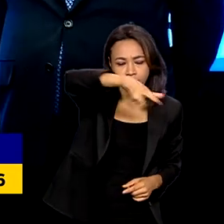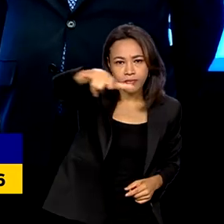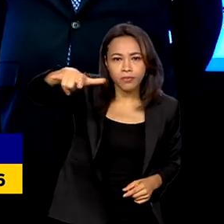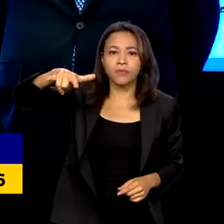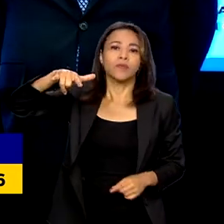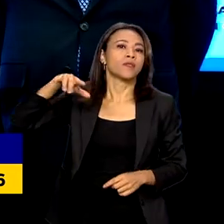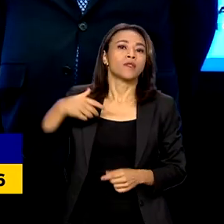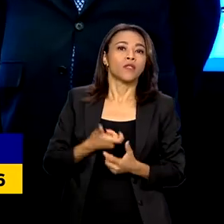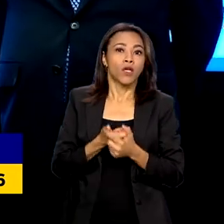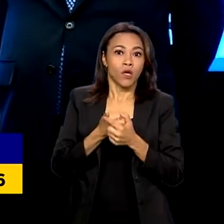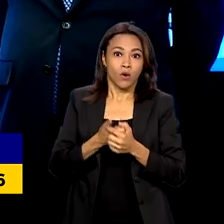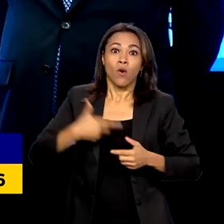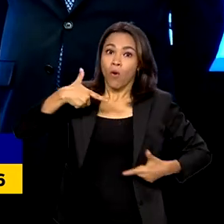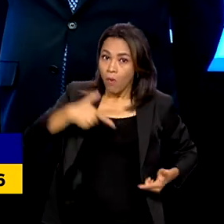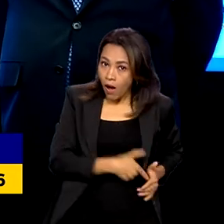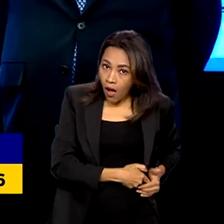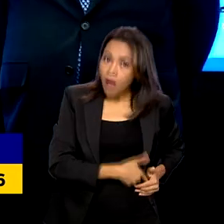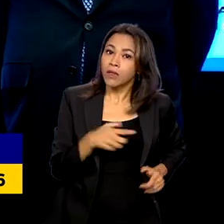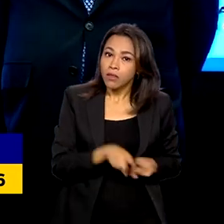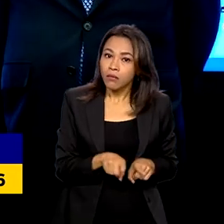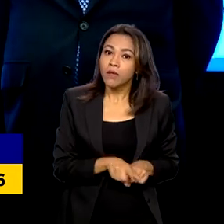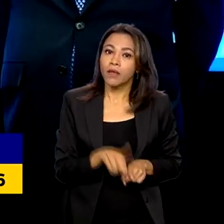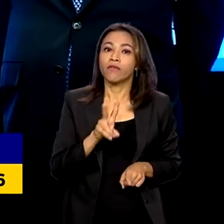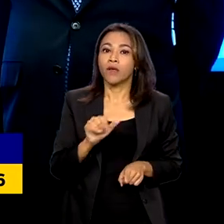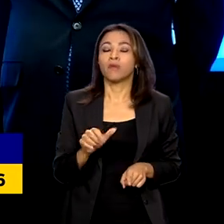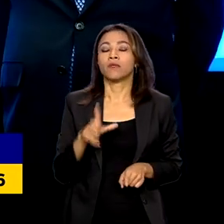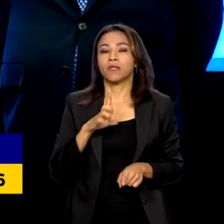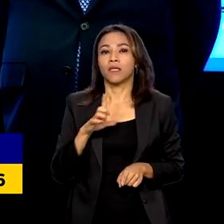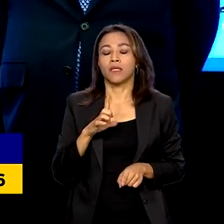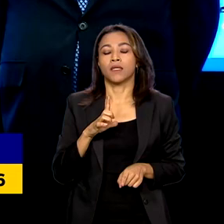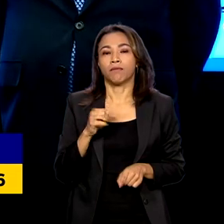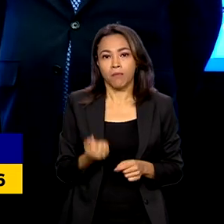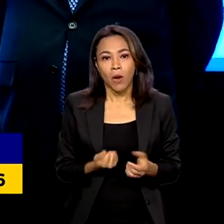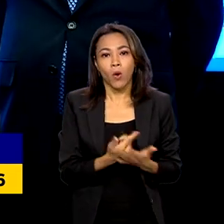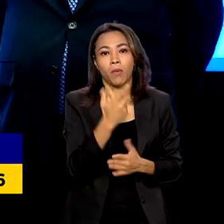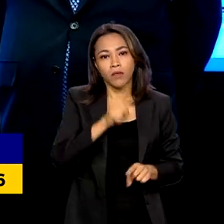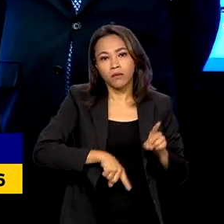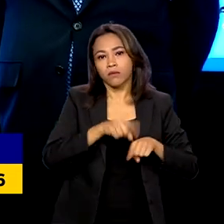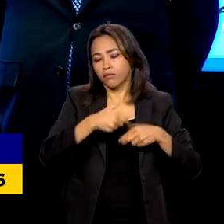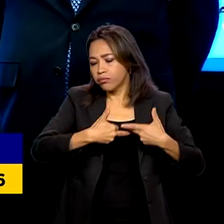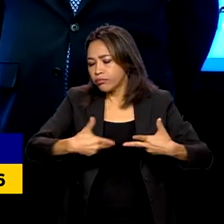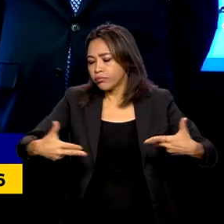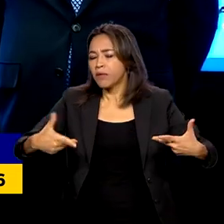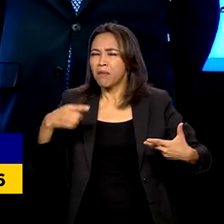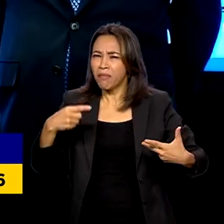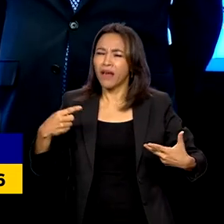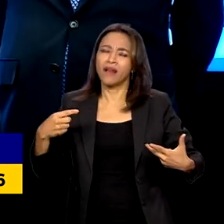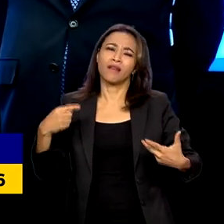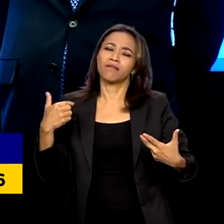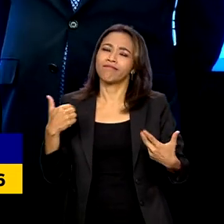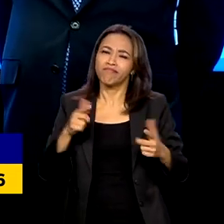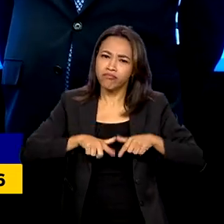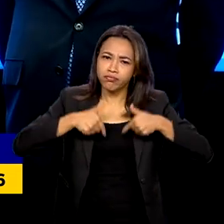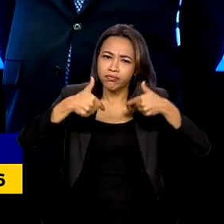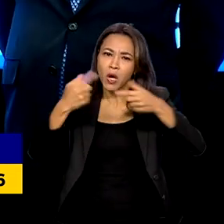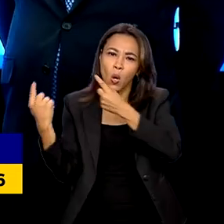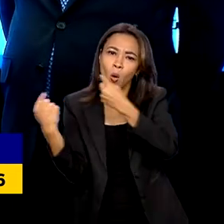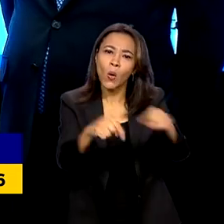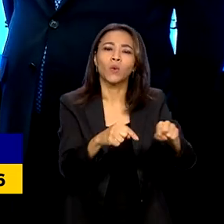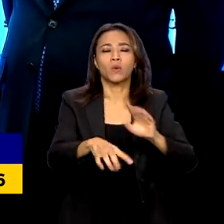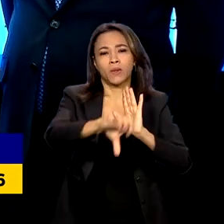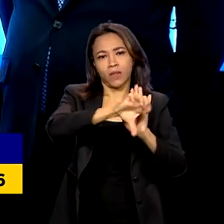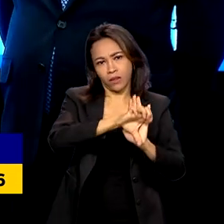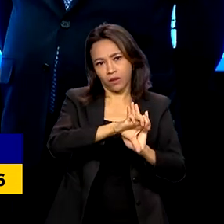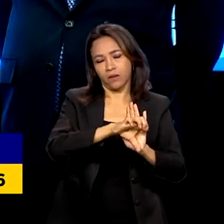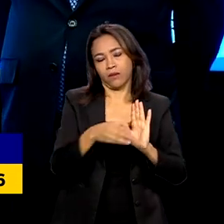e com isso nós conseguirmos enfrentar esse novo patamar do crime na Amazônia, que não é